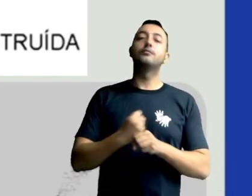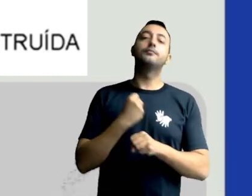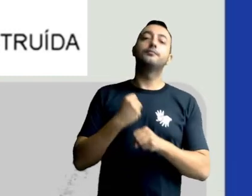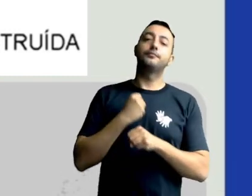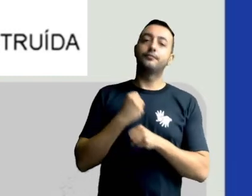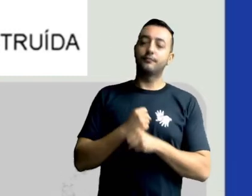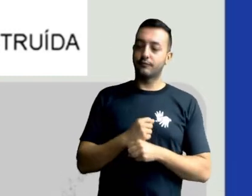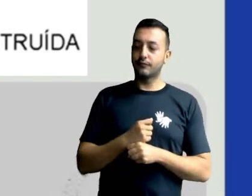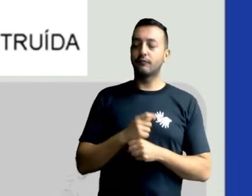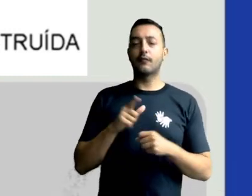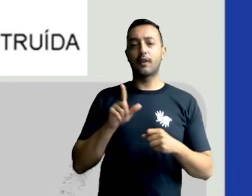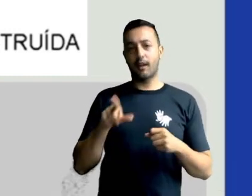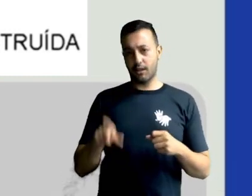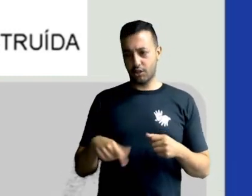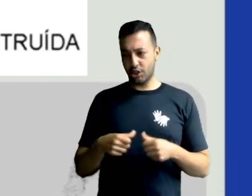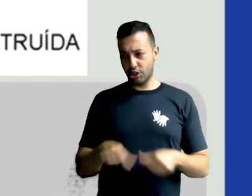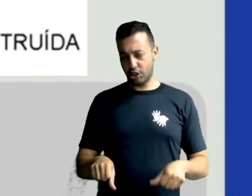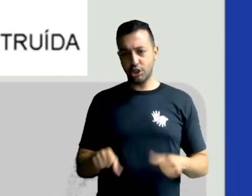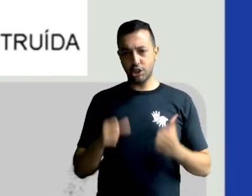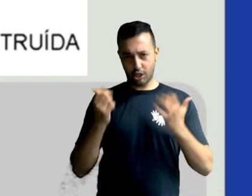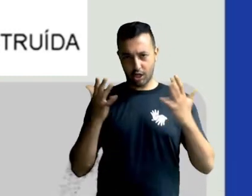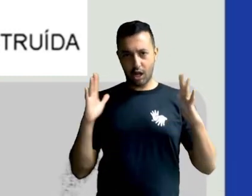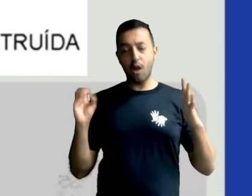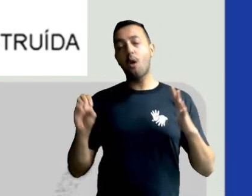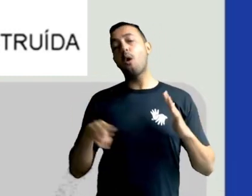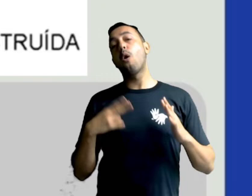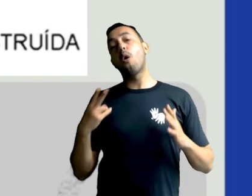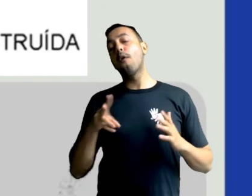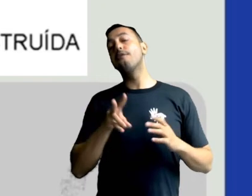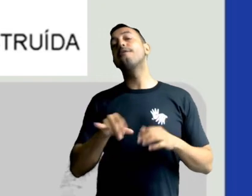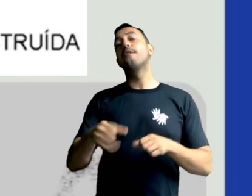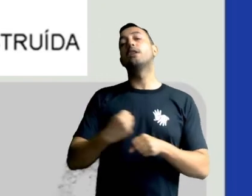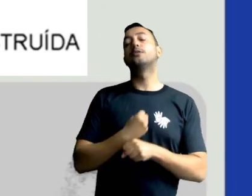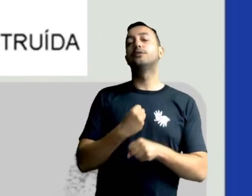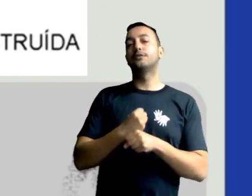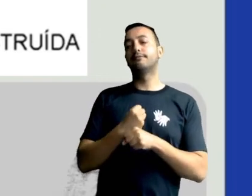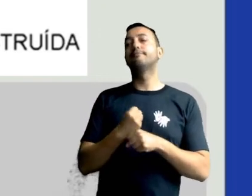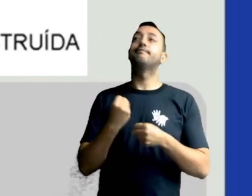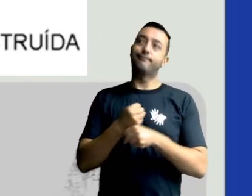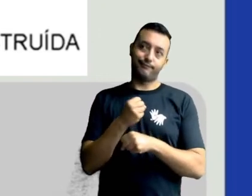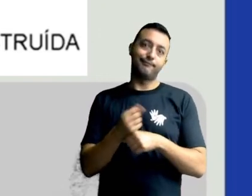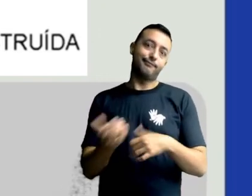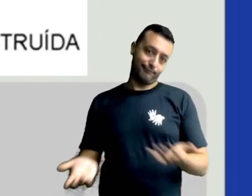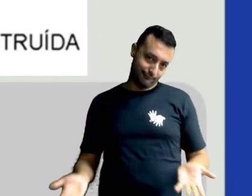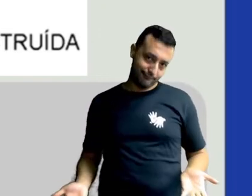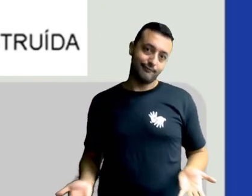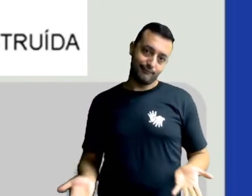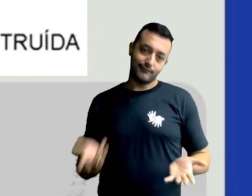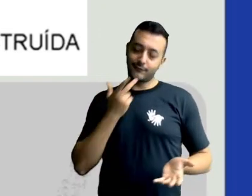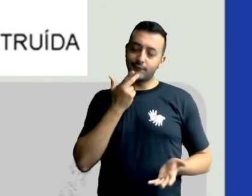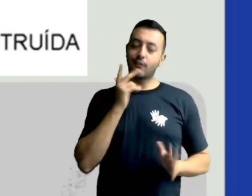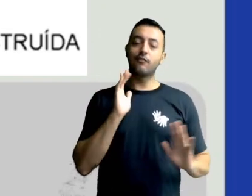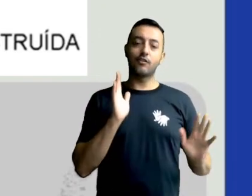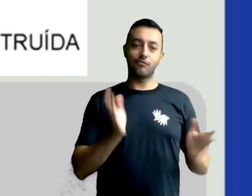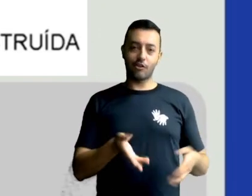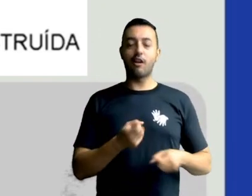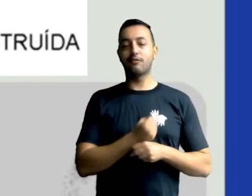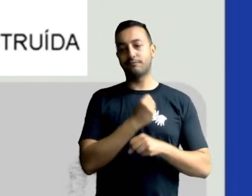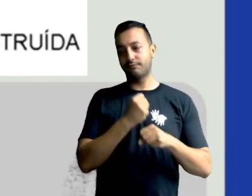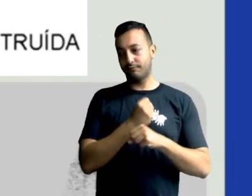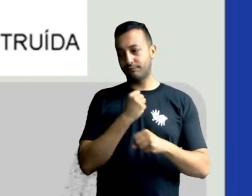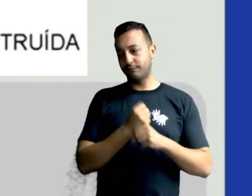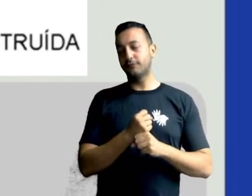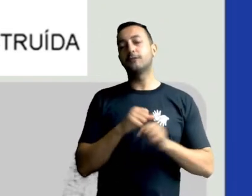é construída? É um elemento que já está ali na natureza ou é um elemento que vai ser construído? Construído, né, gente? Acabei de falar. Ela